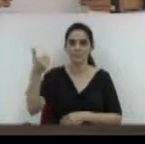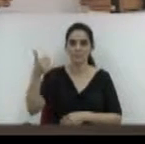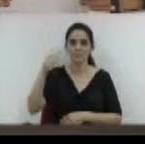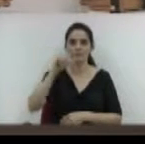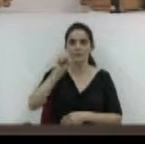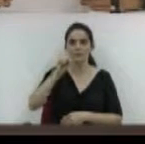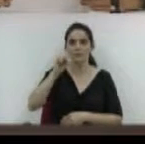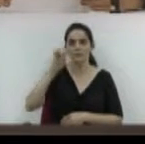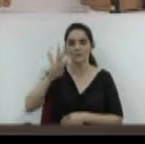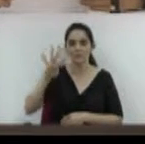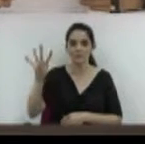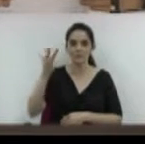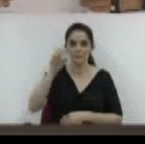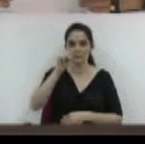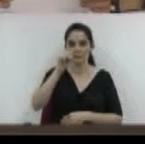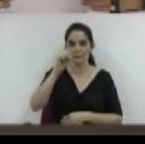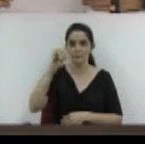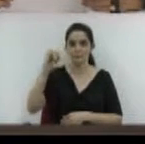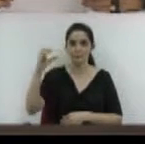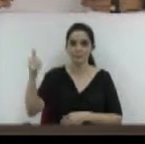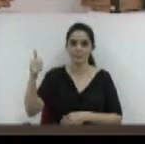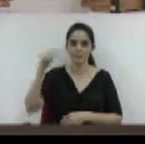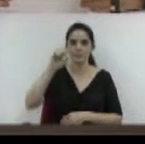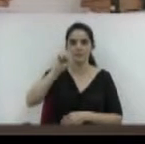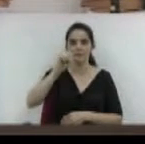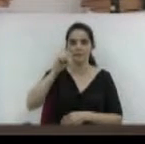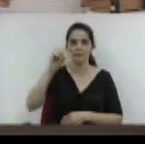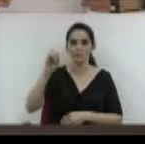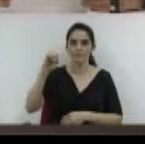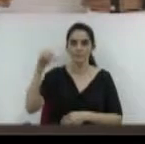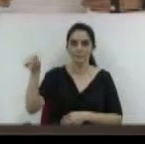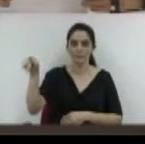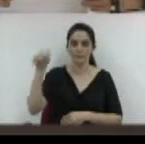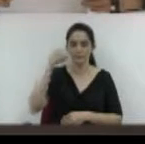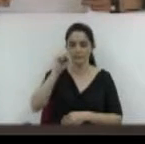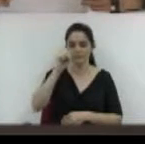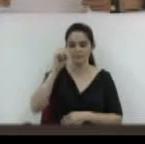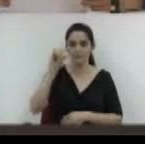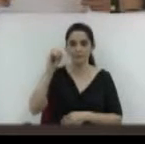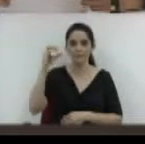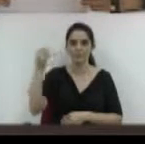844, 801, 807, 806,